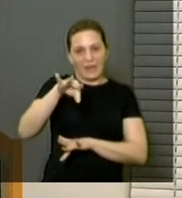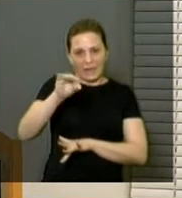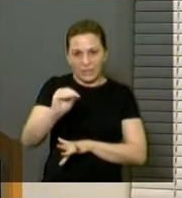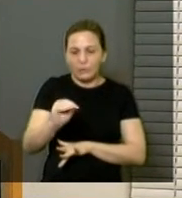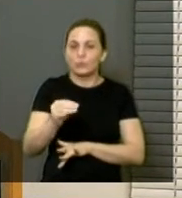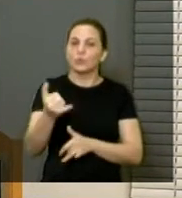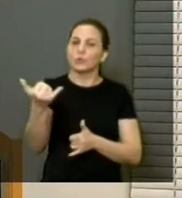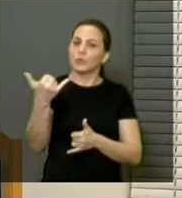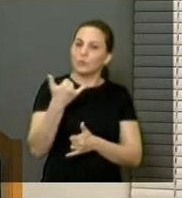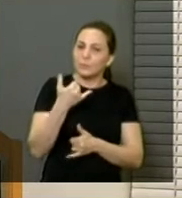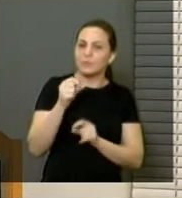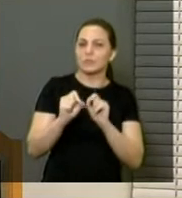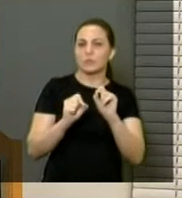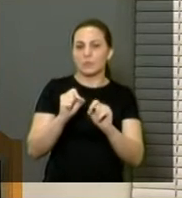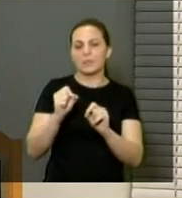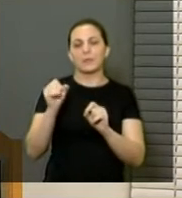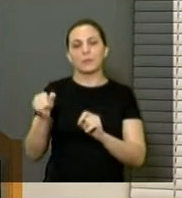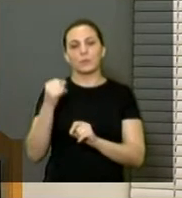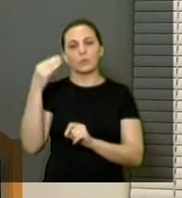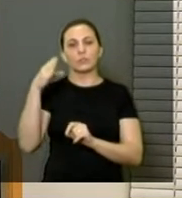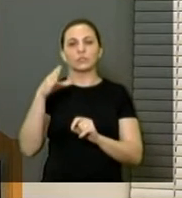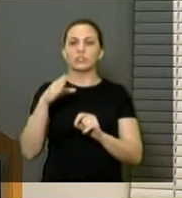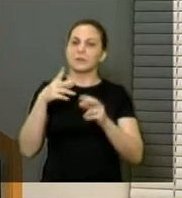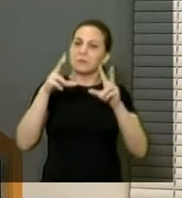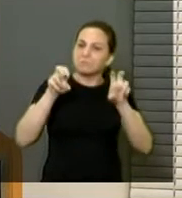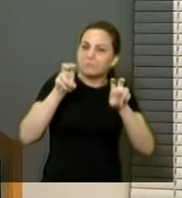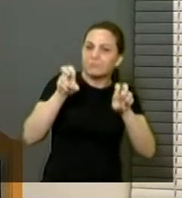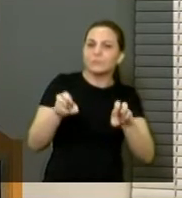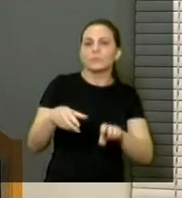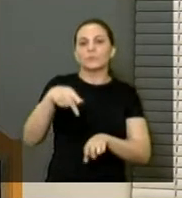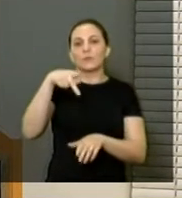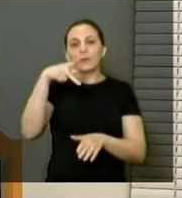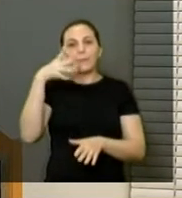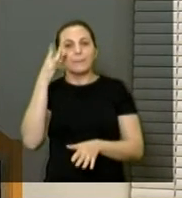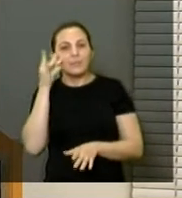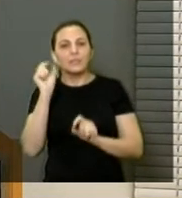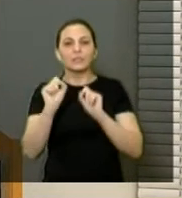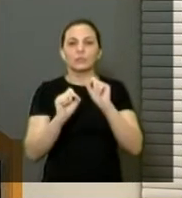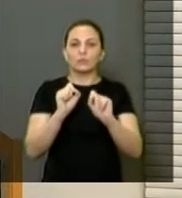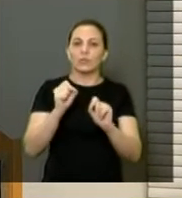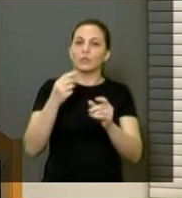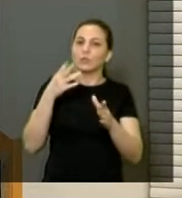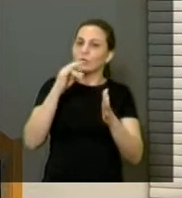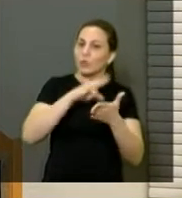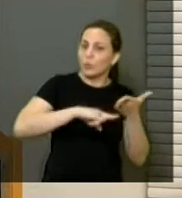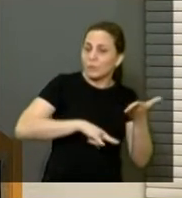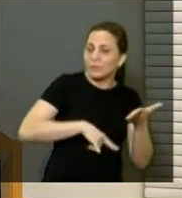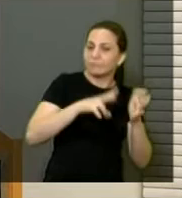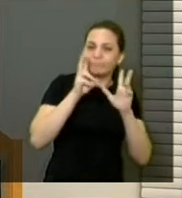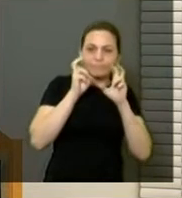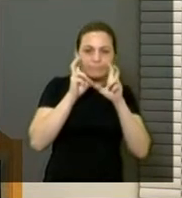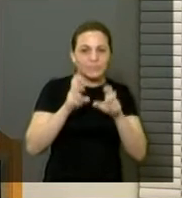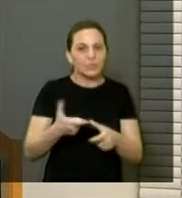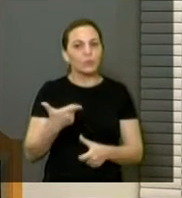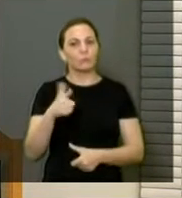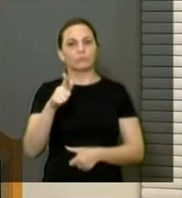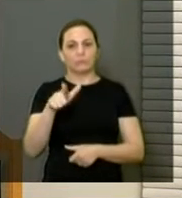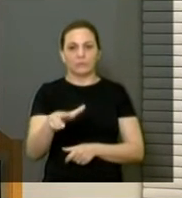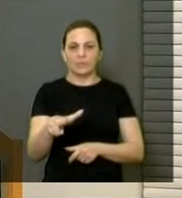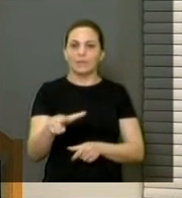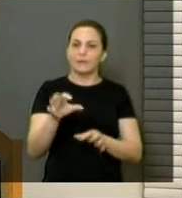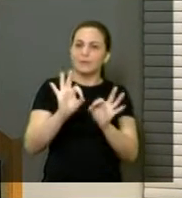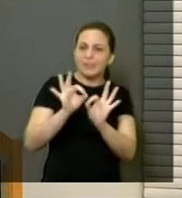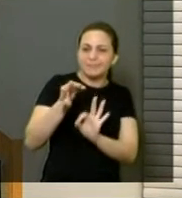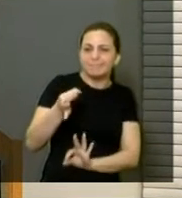que forem pertinentes ao caso e até o presente não acusamos o recebimento da documentação para análise mais detalhada do